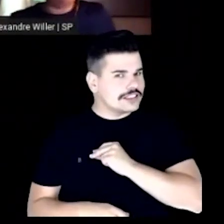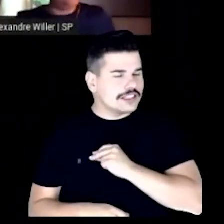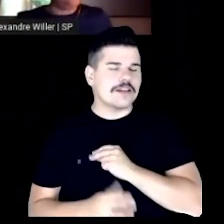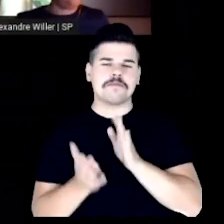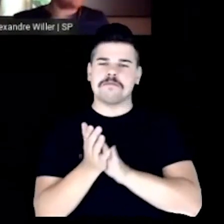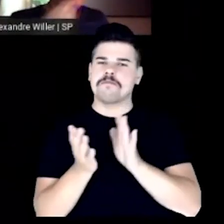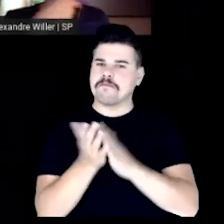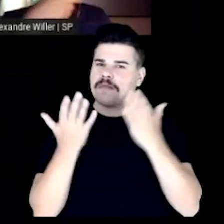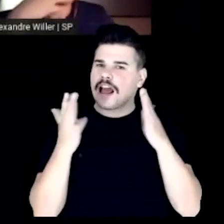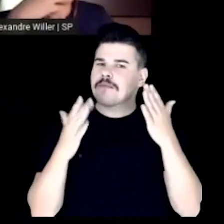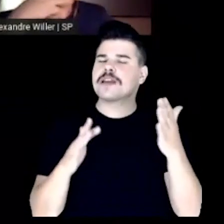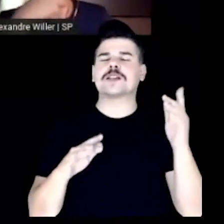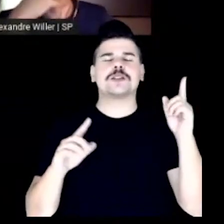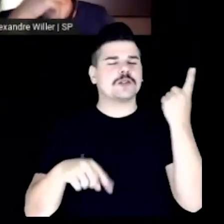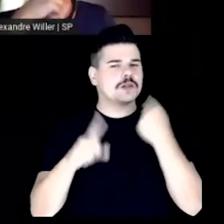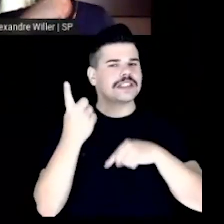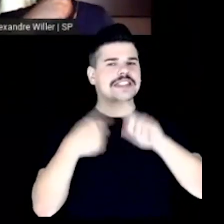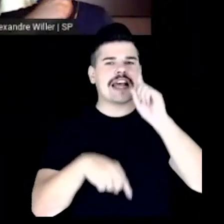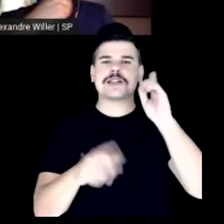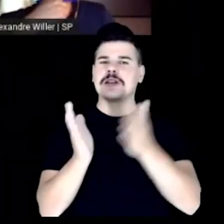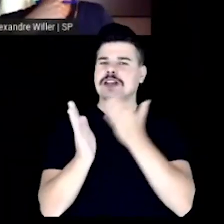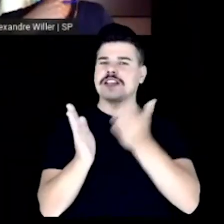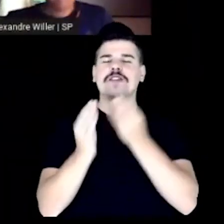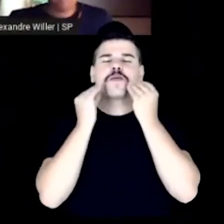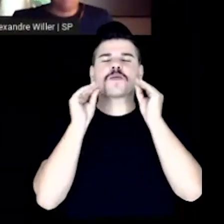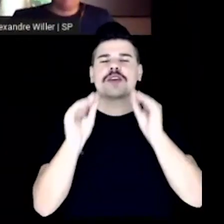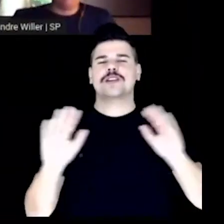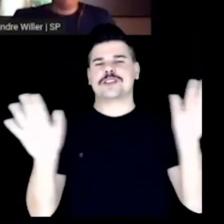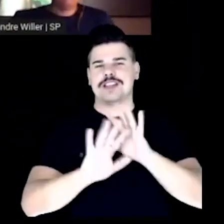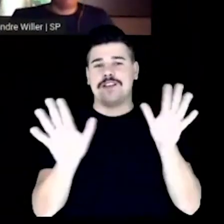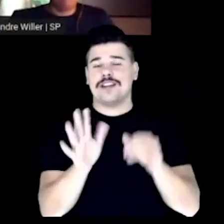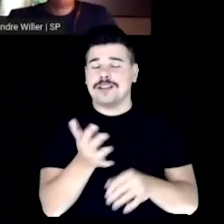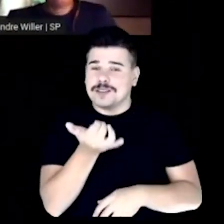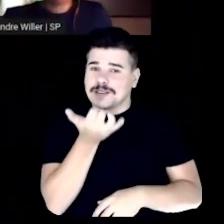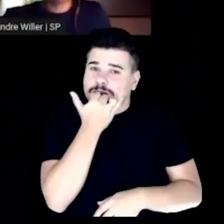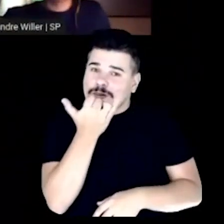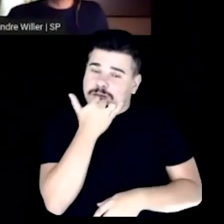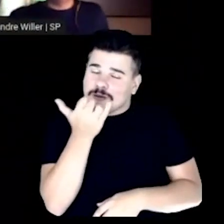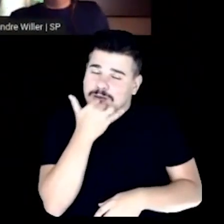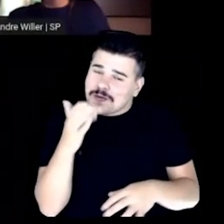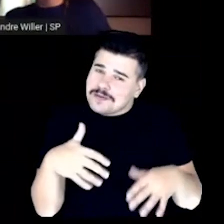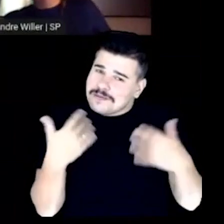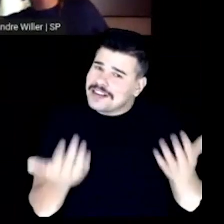olha, ótimo, sucesso aí no seu livro, tá, beijo, tchau, assim, desculpa,